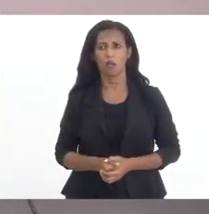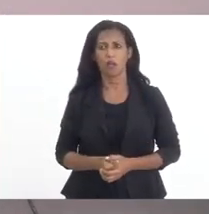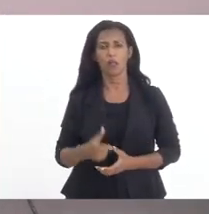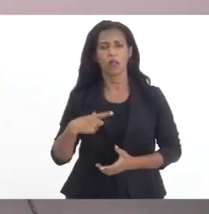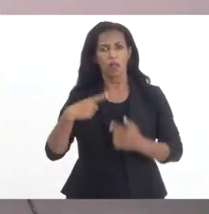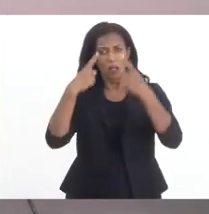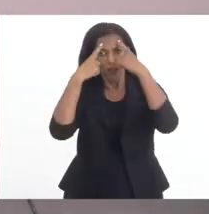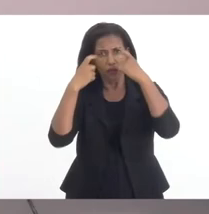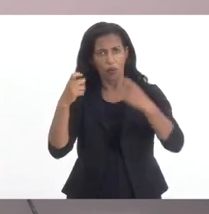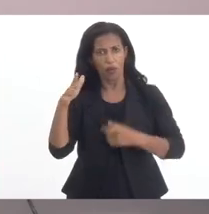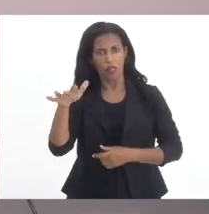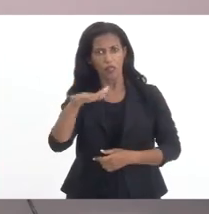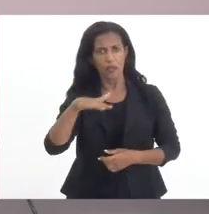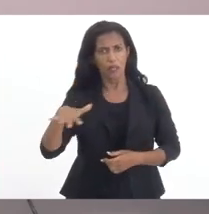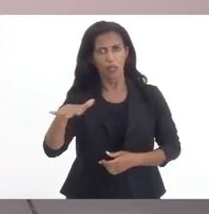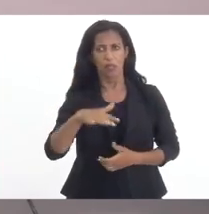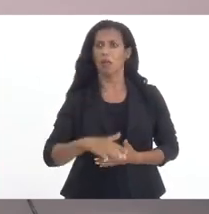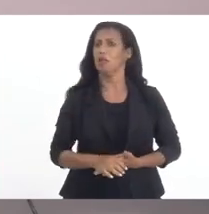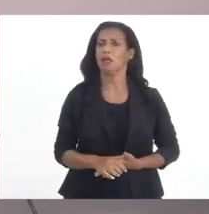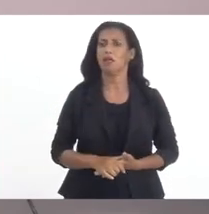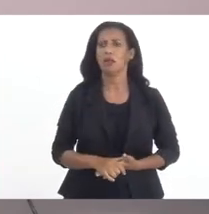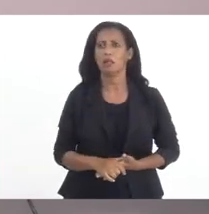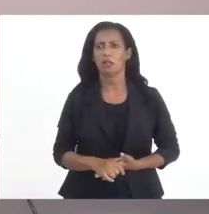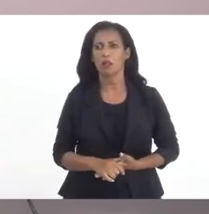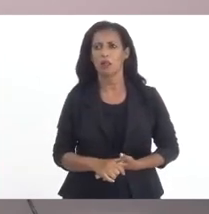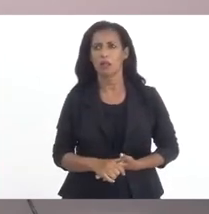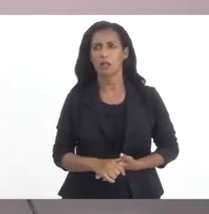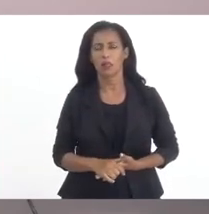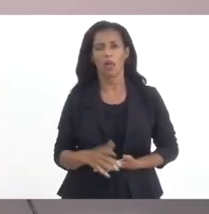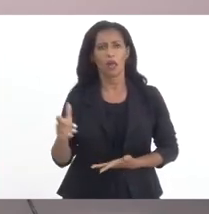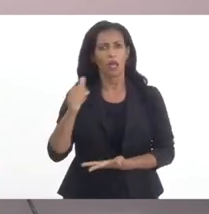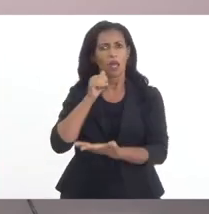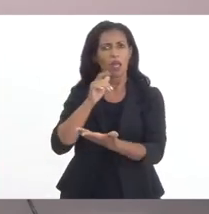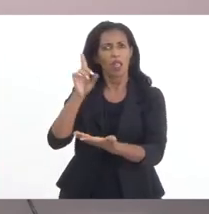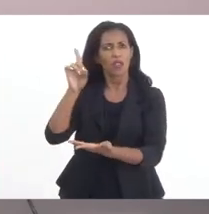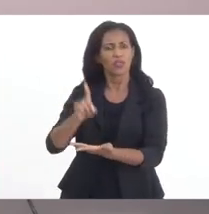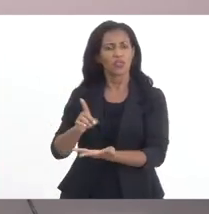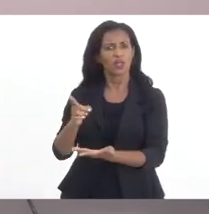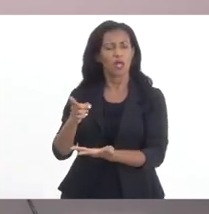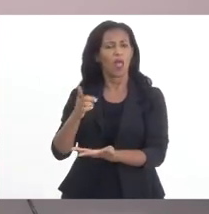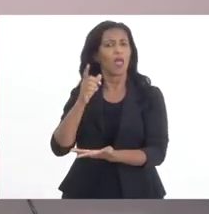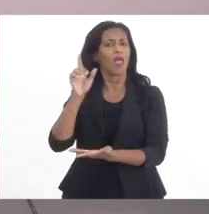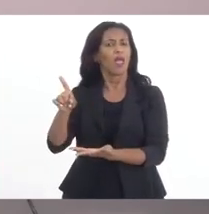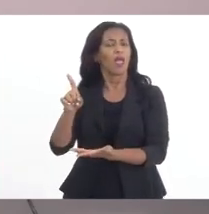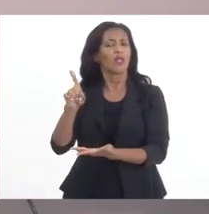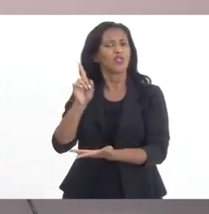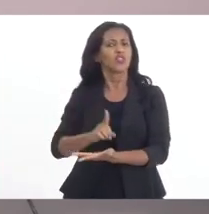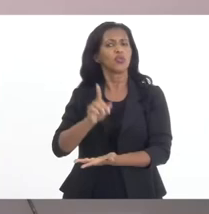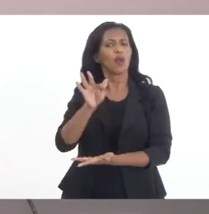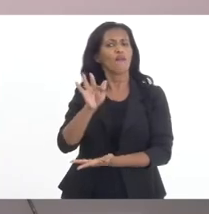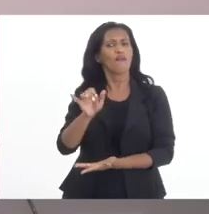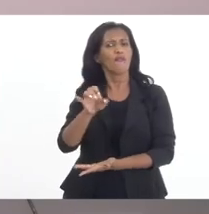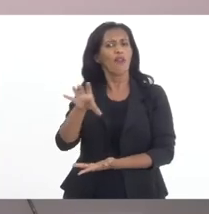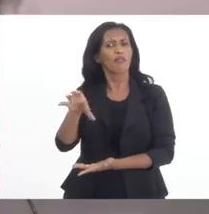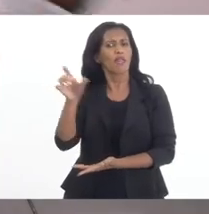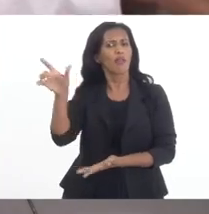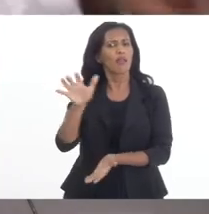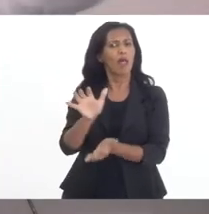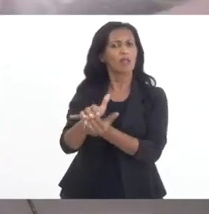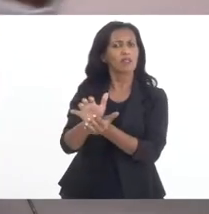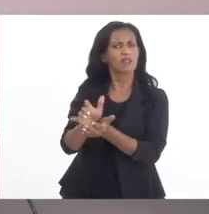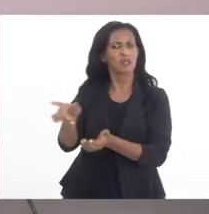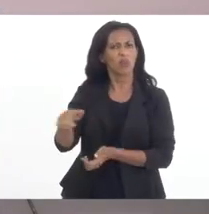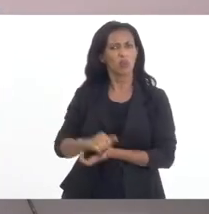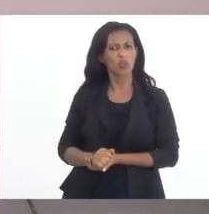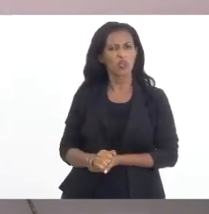alguma violência na nossa região? A Helene Pacheco é diretora da FAETEC de Santa Cruz. Ela pegou a FAETEC lá desde o início,